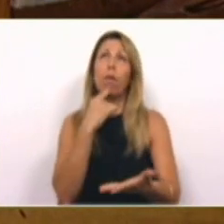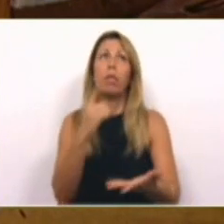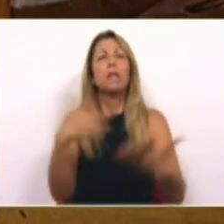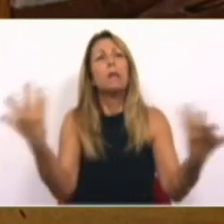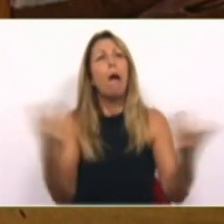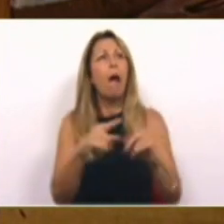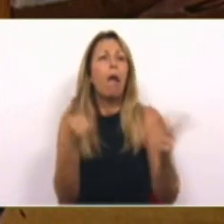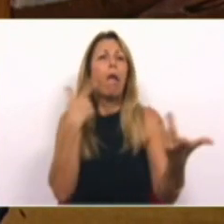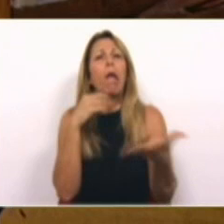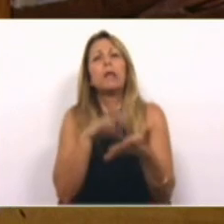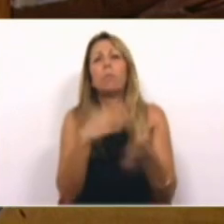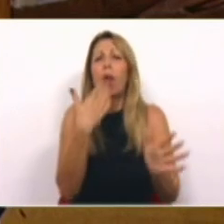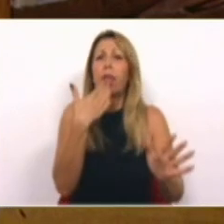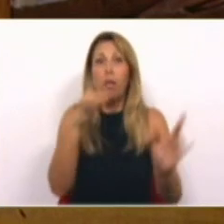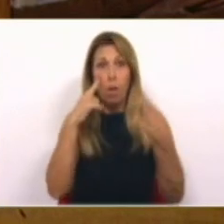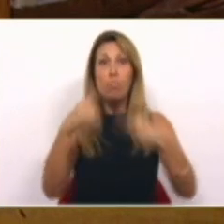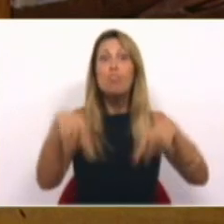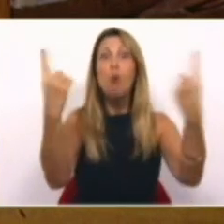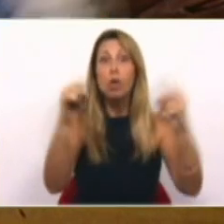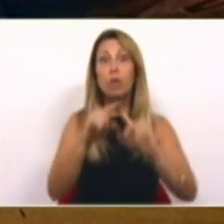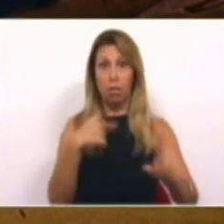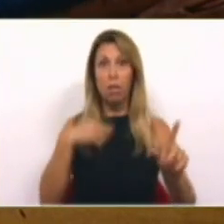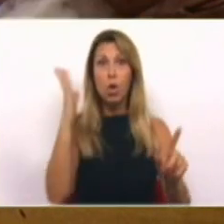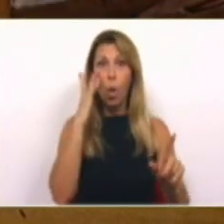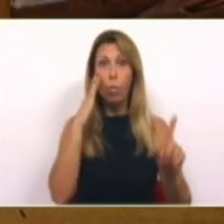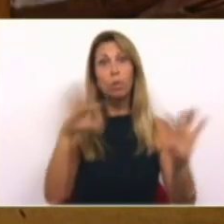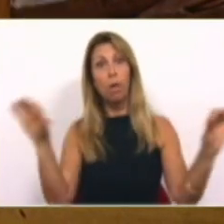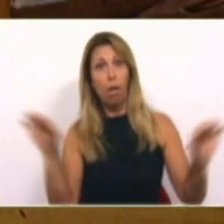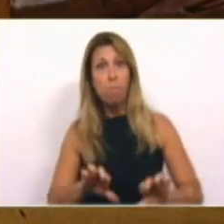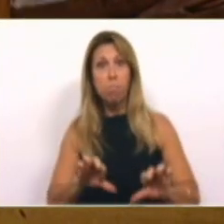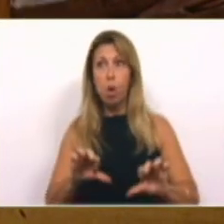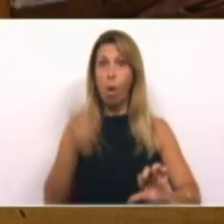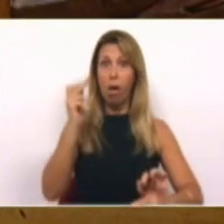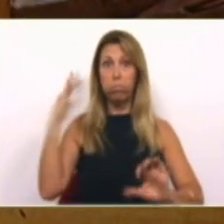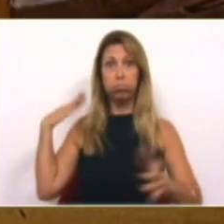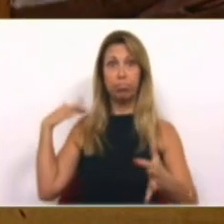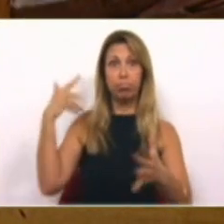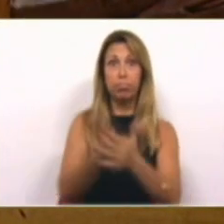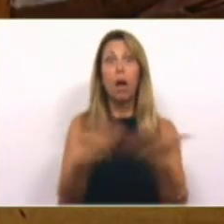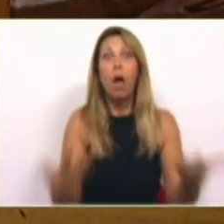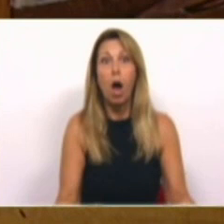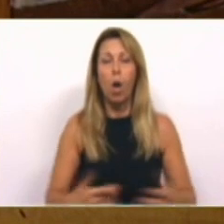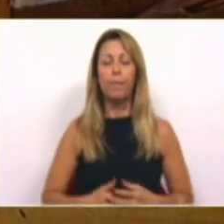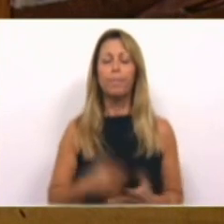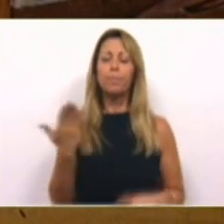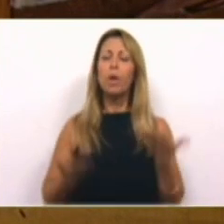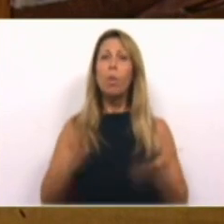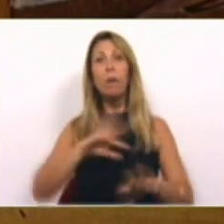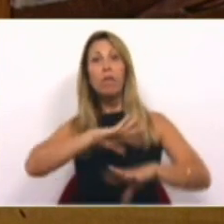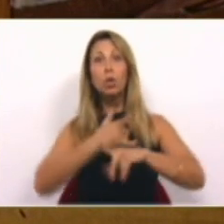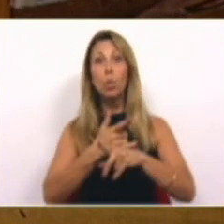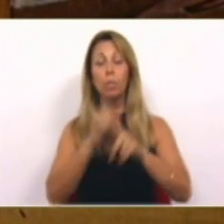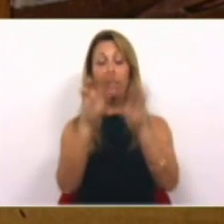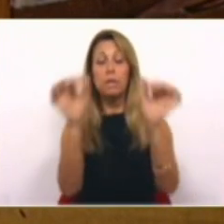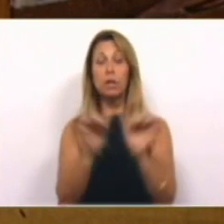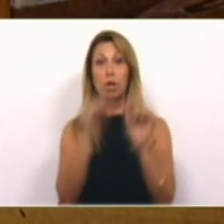também revelador dos números que têm vindo a piorar ao longo dos tempos. Comparativamente a outros sistemas de ensino superior